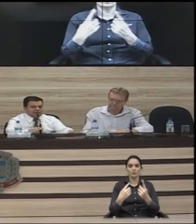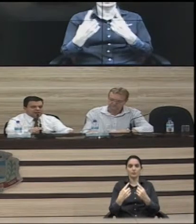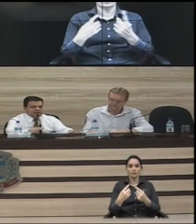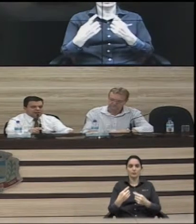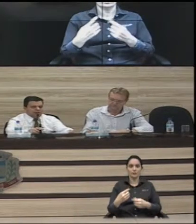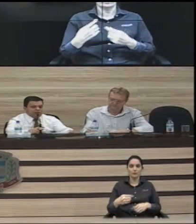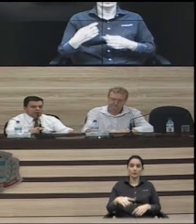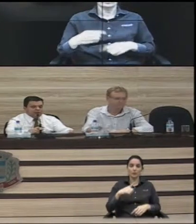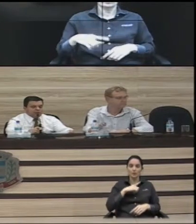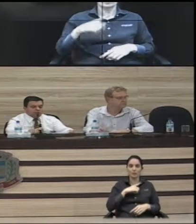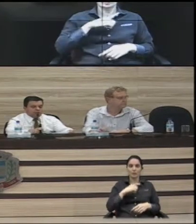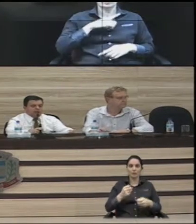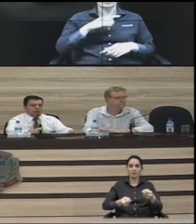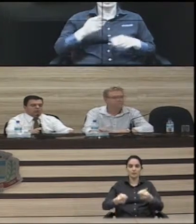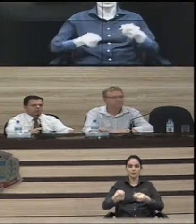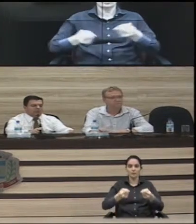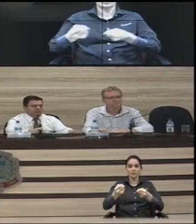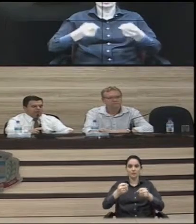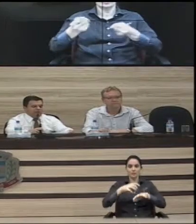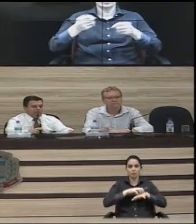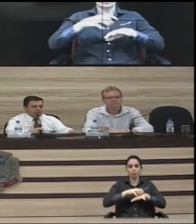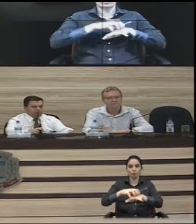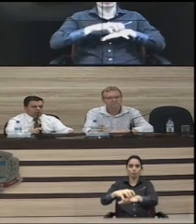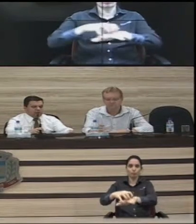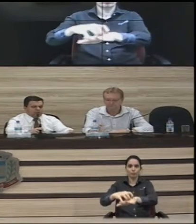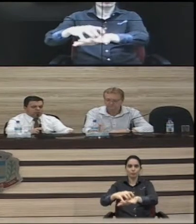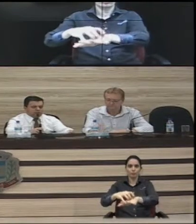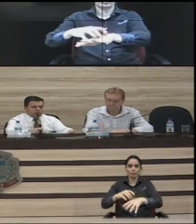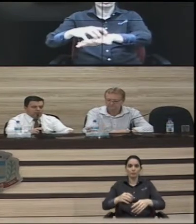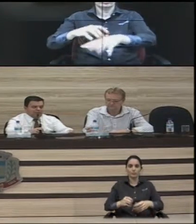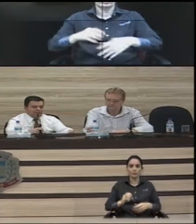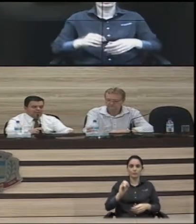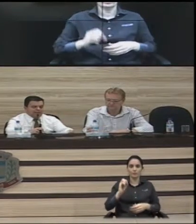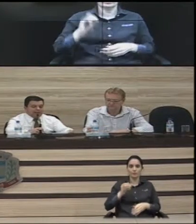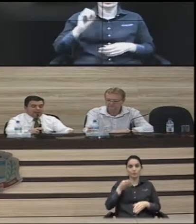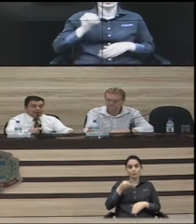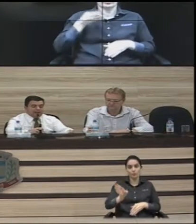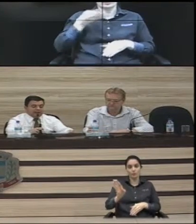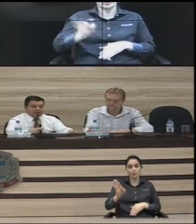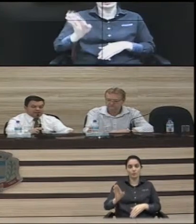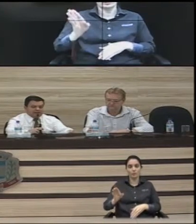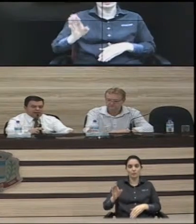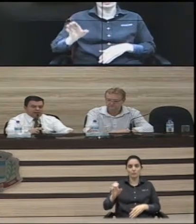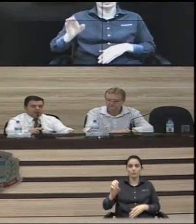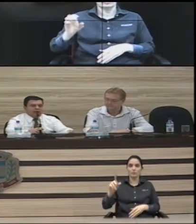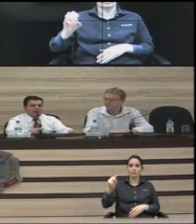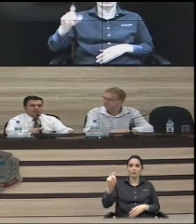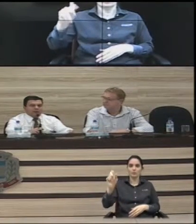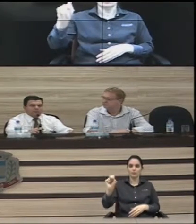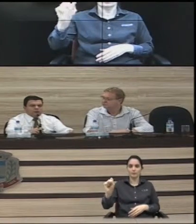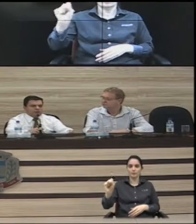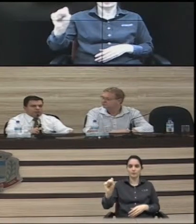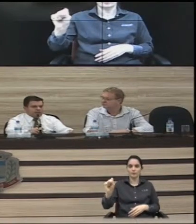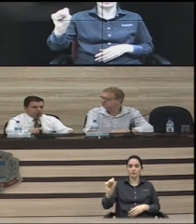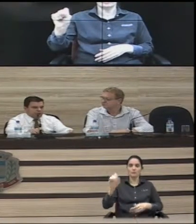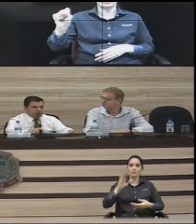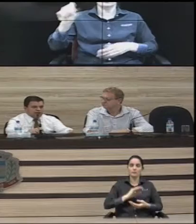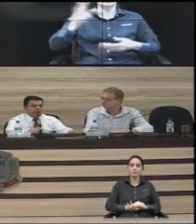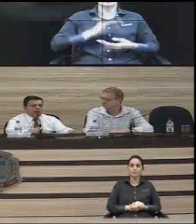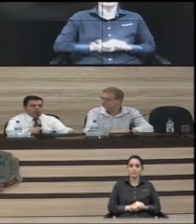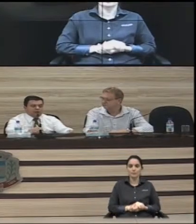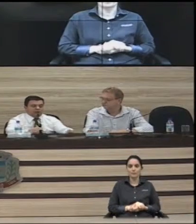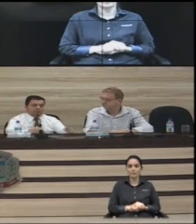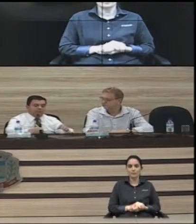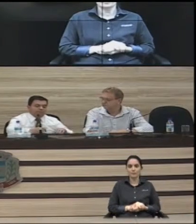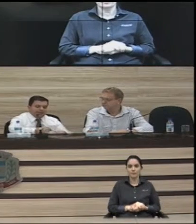de servidão que circulam veículos de transporte escolar e que dão acesso a posto de saúde.